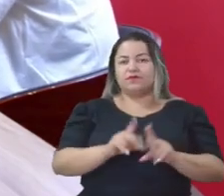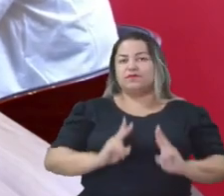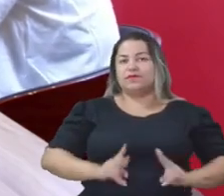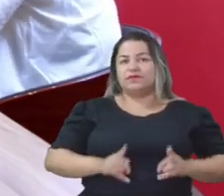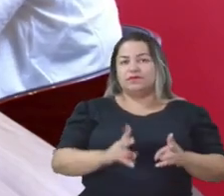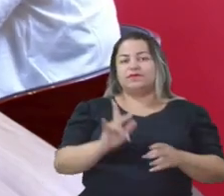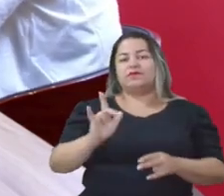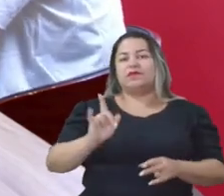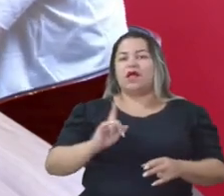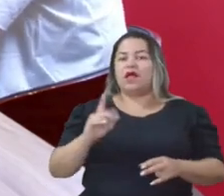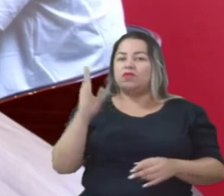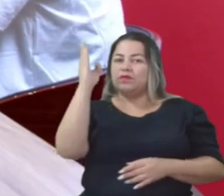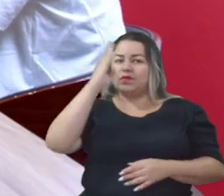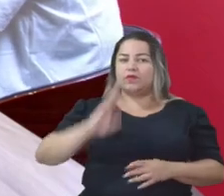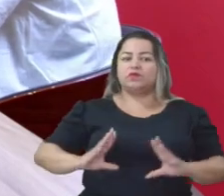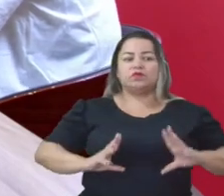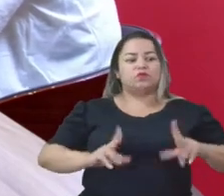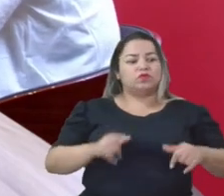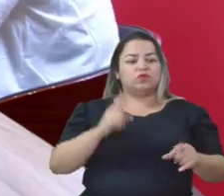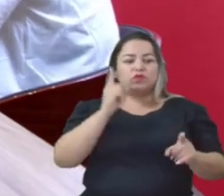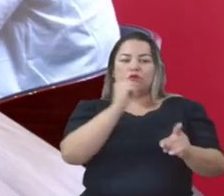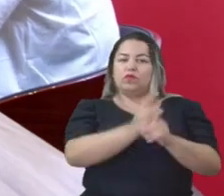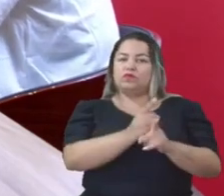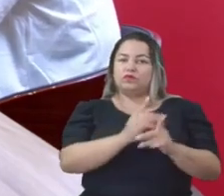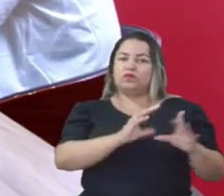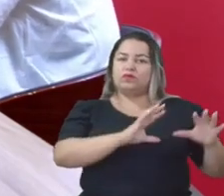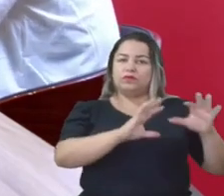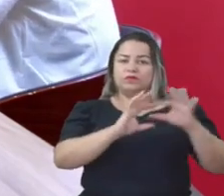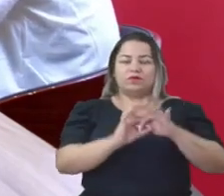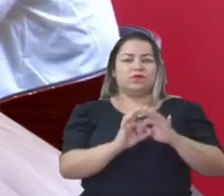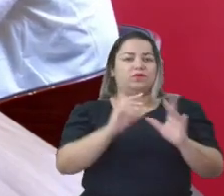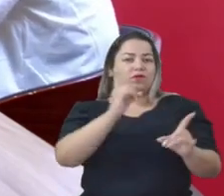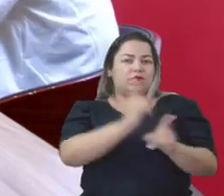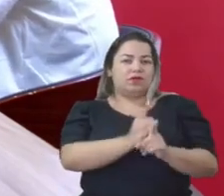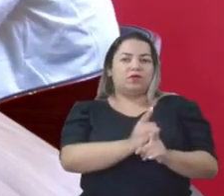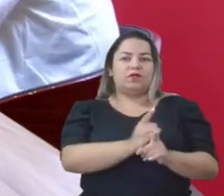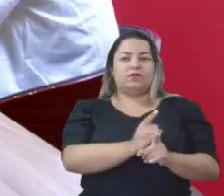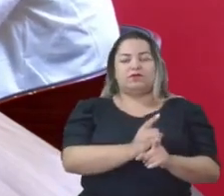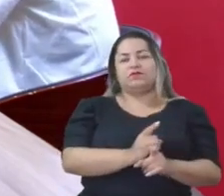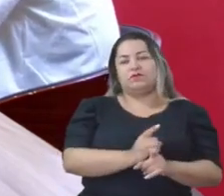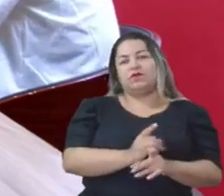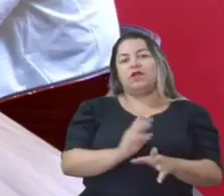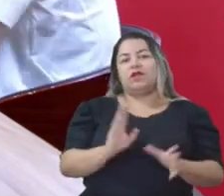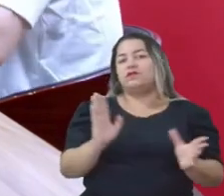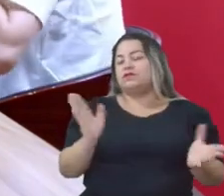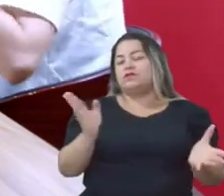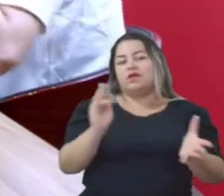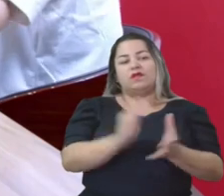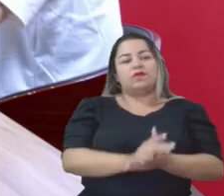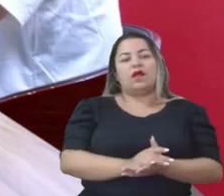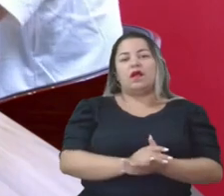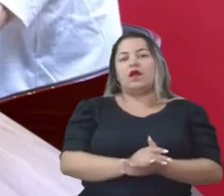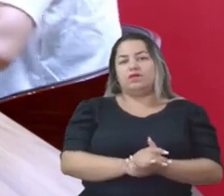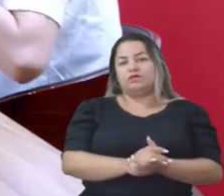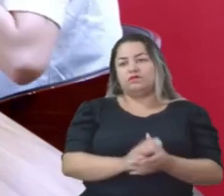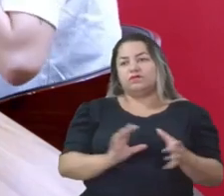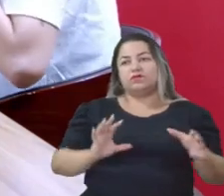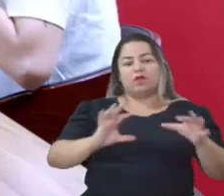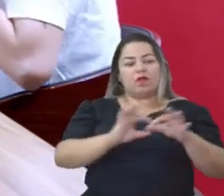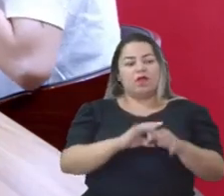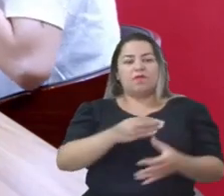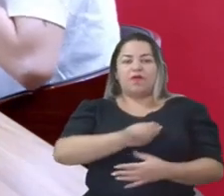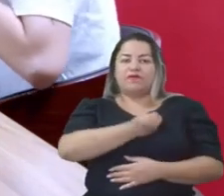aqui, né? Brasil inteiro, né? Se encontra. Então foi nesse contexto que eles se encontraram e acabaram, né, construindo uma vida depois. Mas